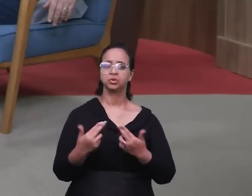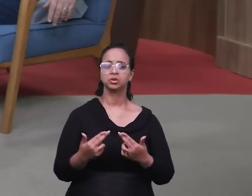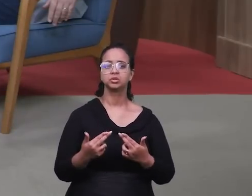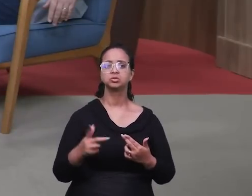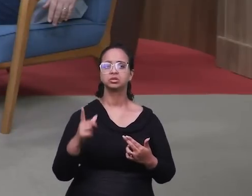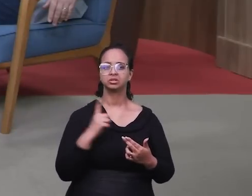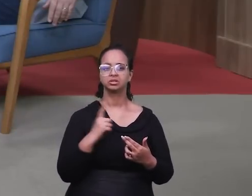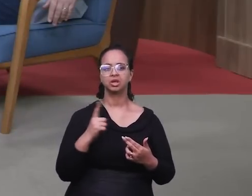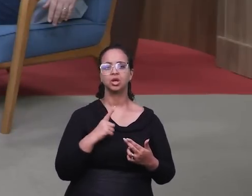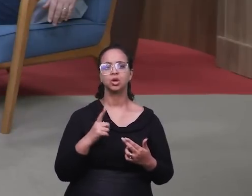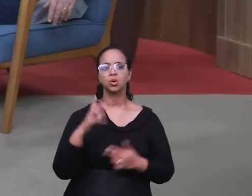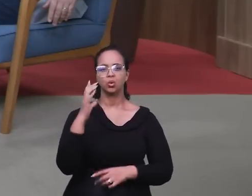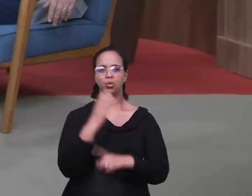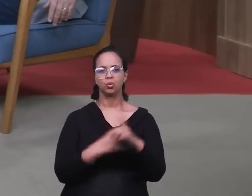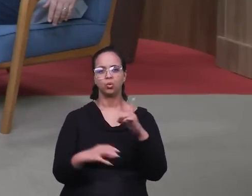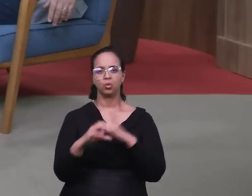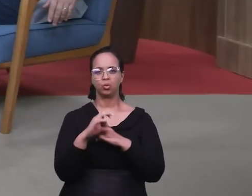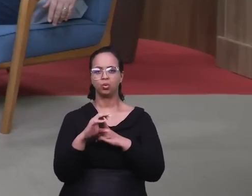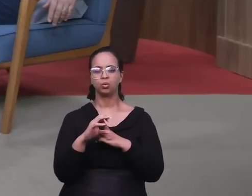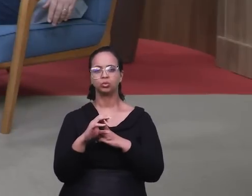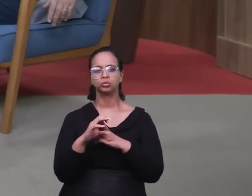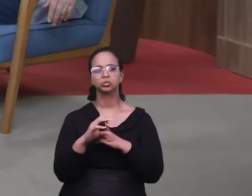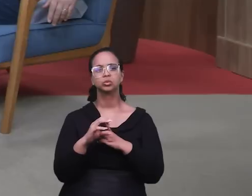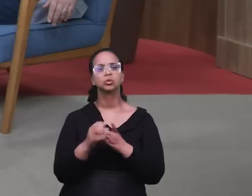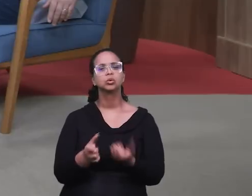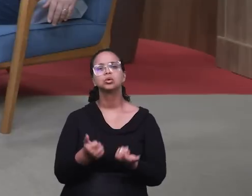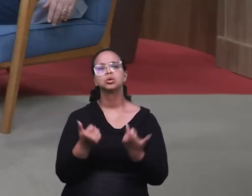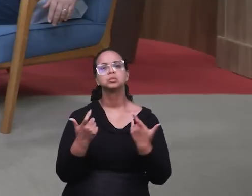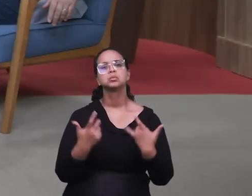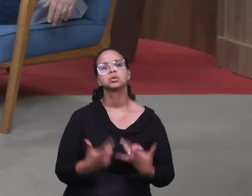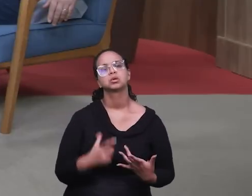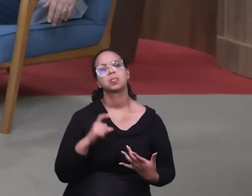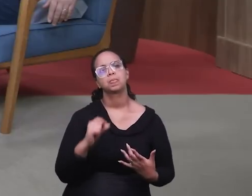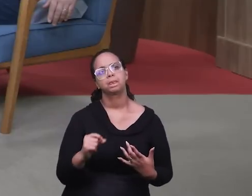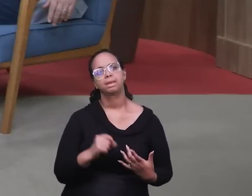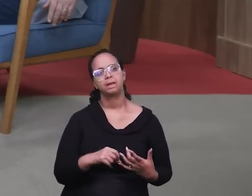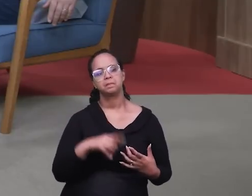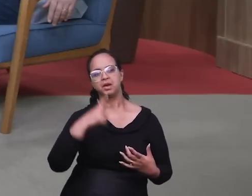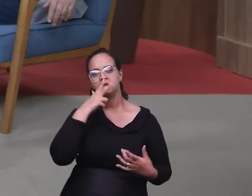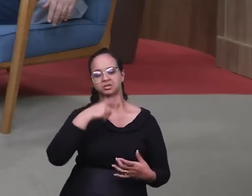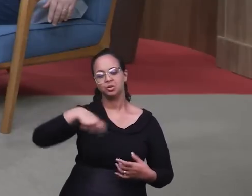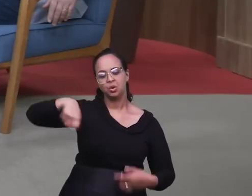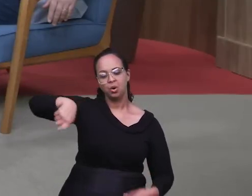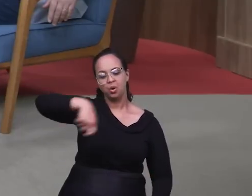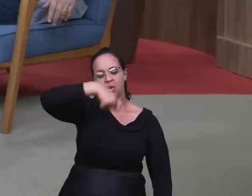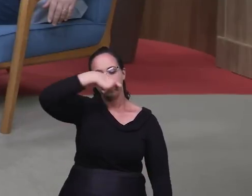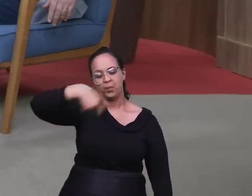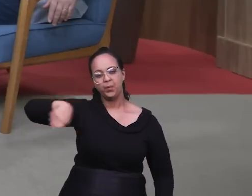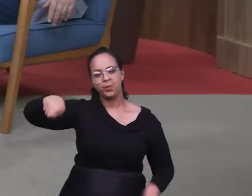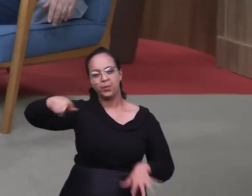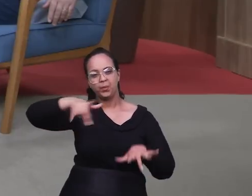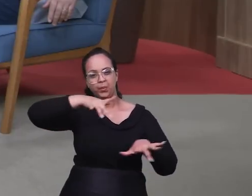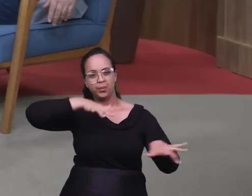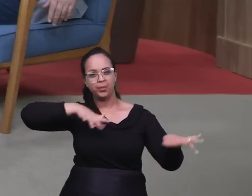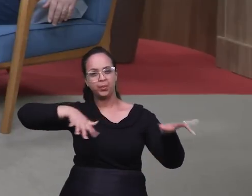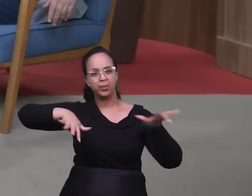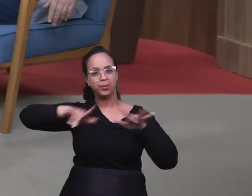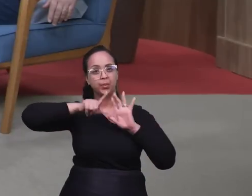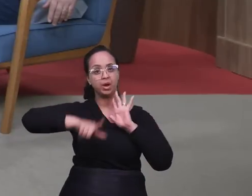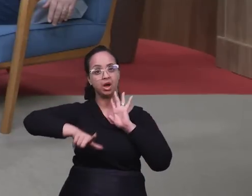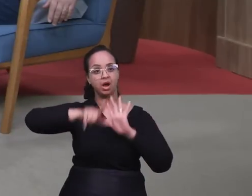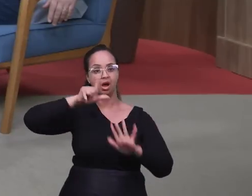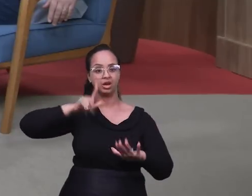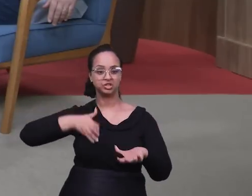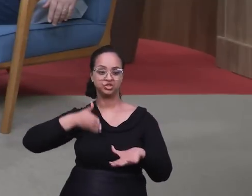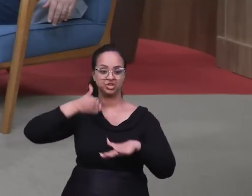esse uso do incenso para o culto levítico, né, o incenso era o último estágio do culto antes da entrada no Santo dos